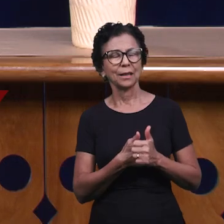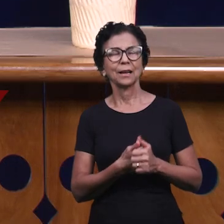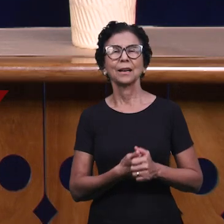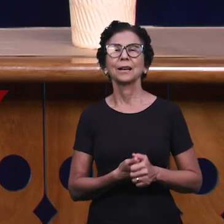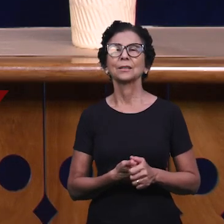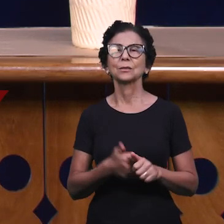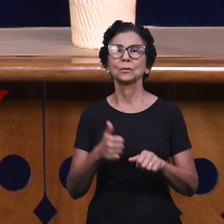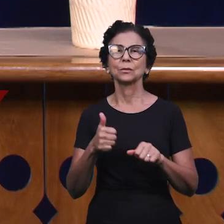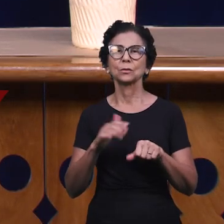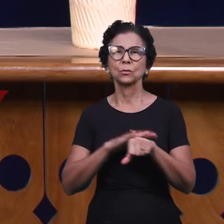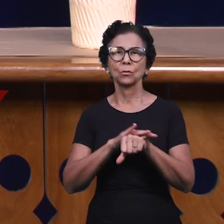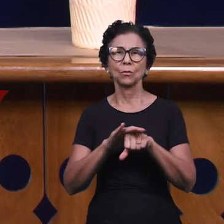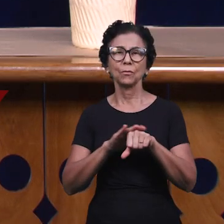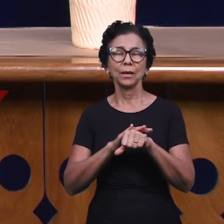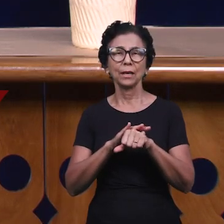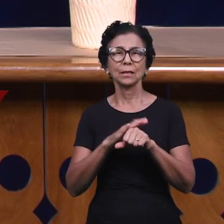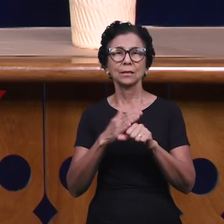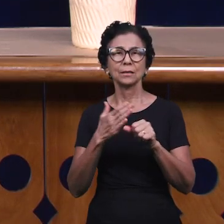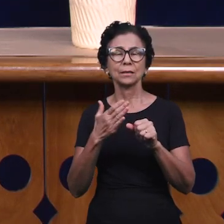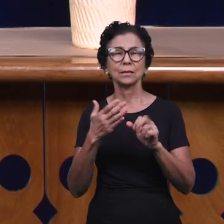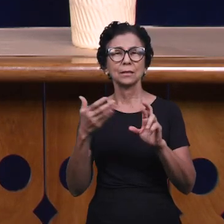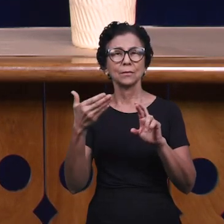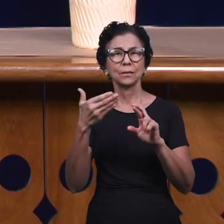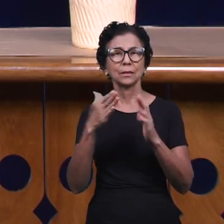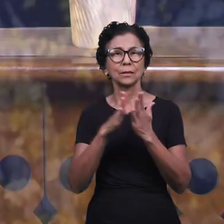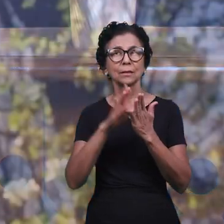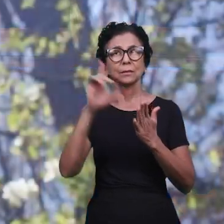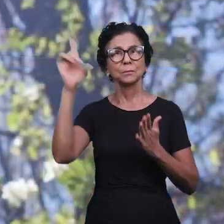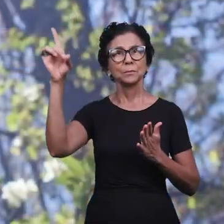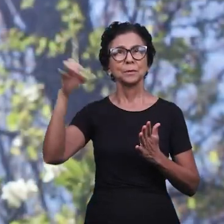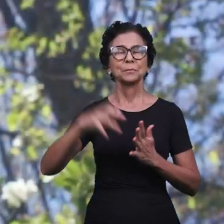do Conversas Bíblicas. Vamos louvar o Senhor.